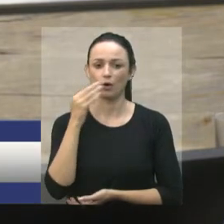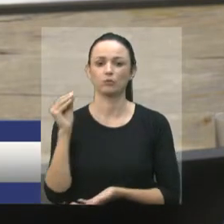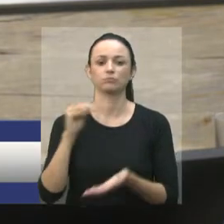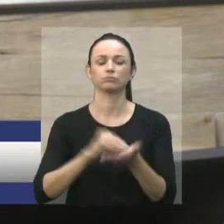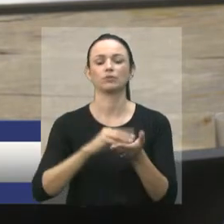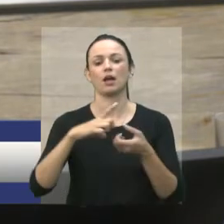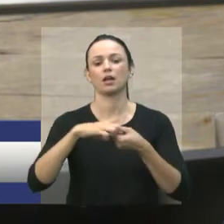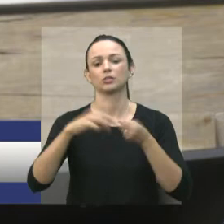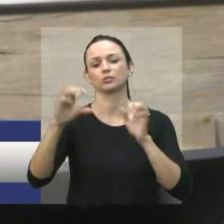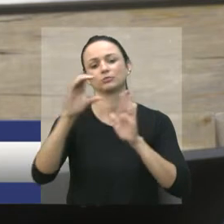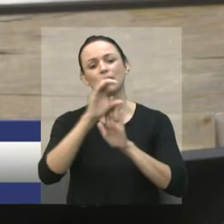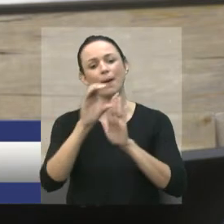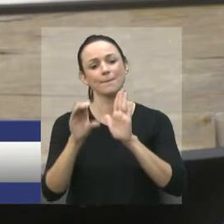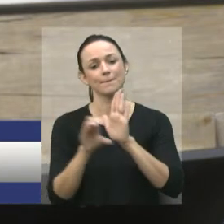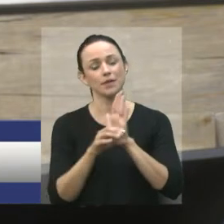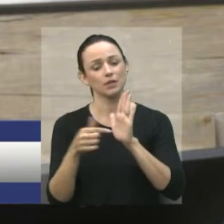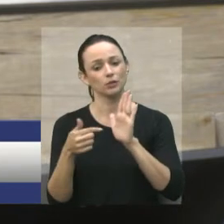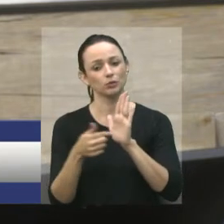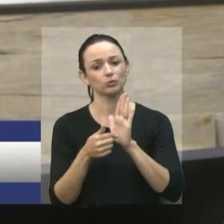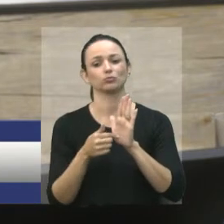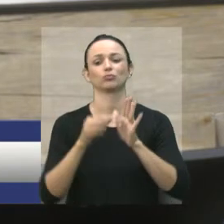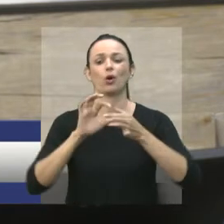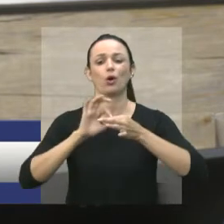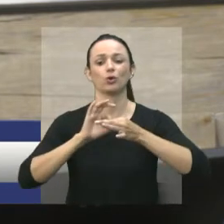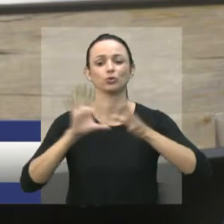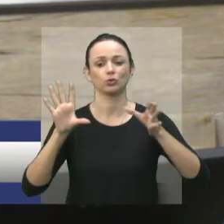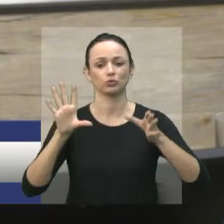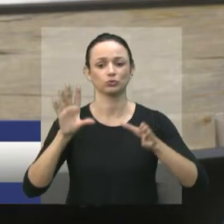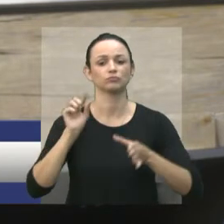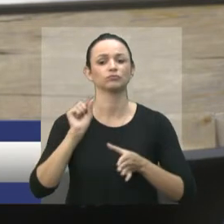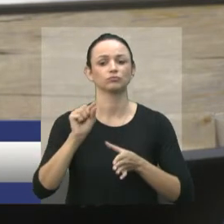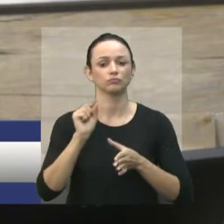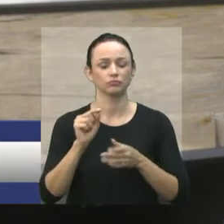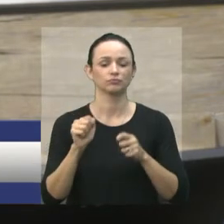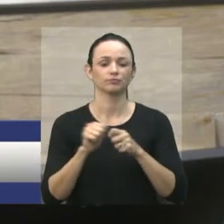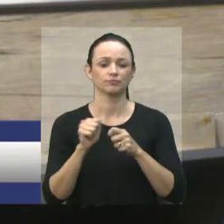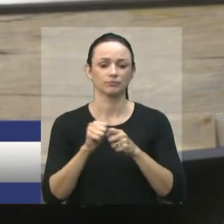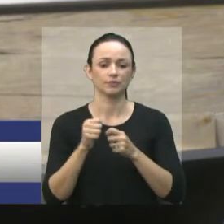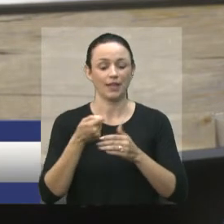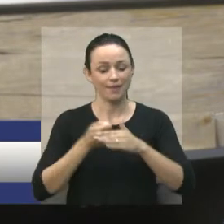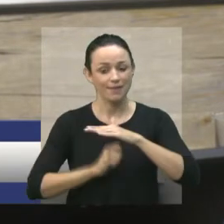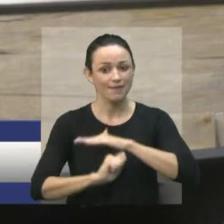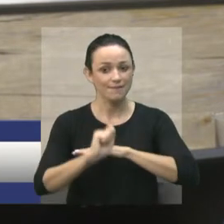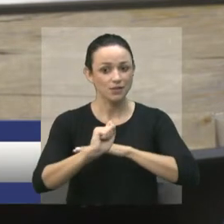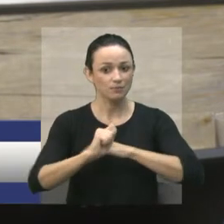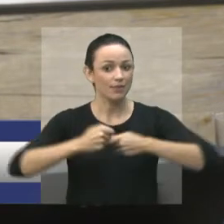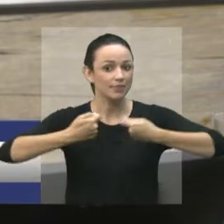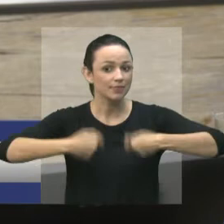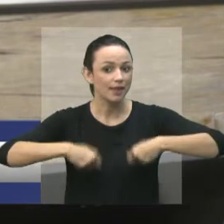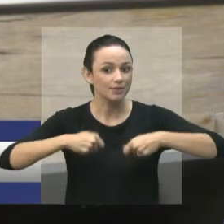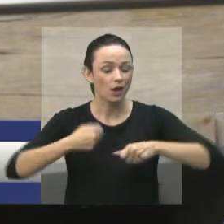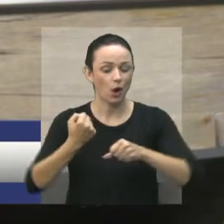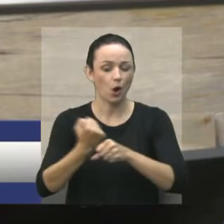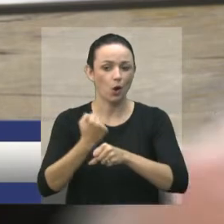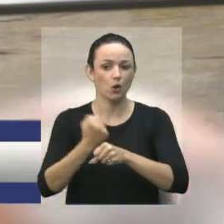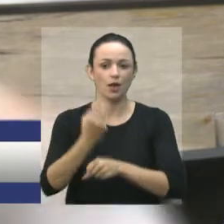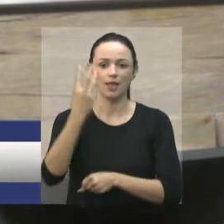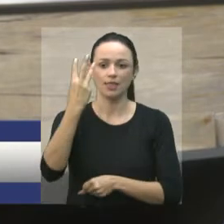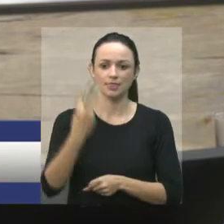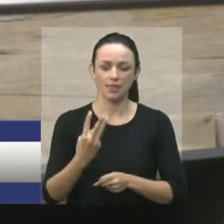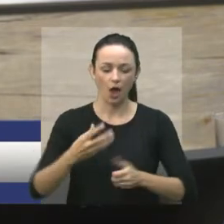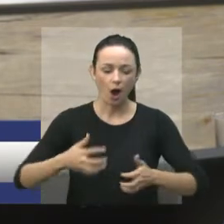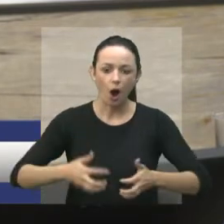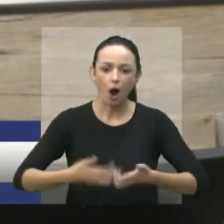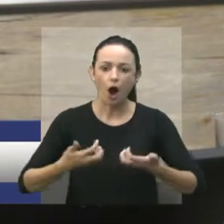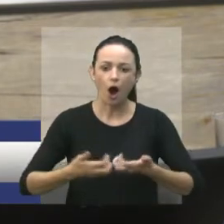no capítulo das disposições finais, autorizando a promoção dos investimentos necessários à construção de 3 hortas